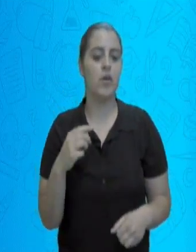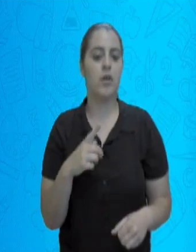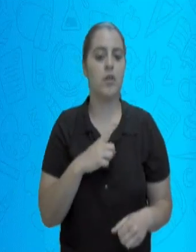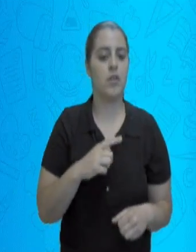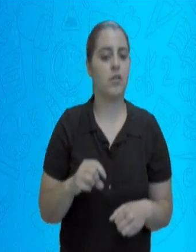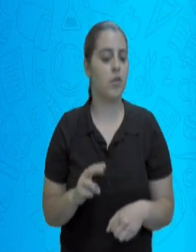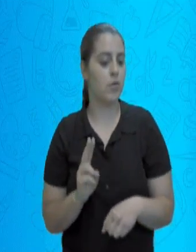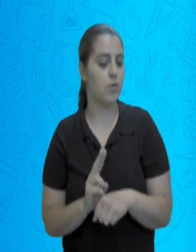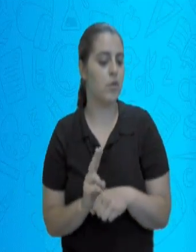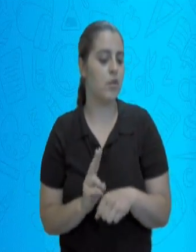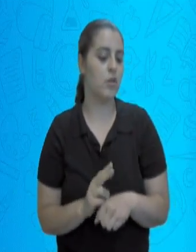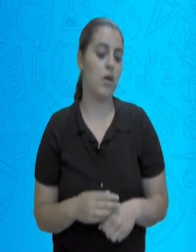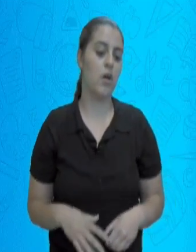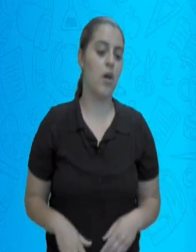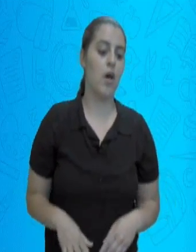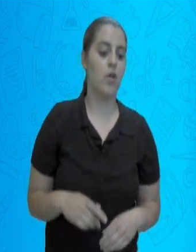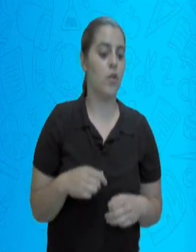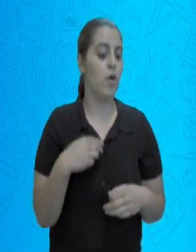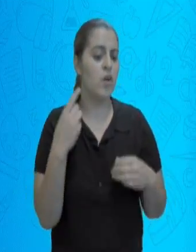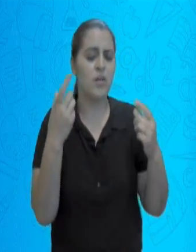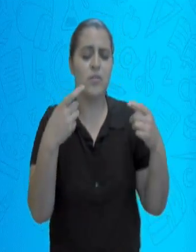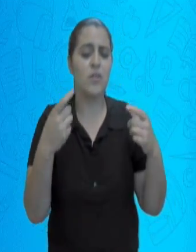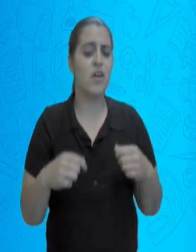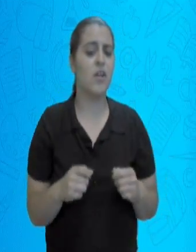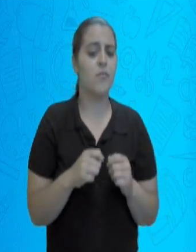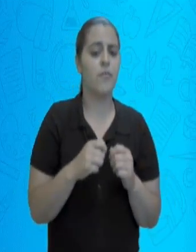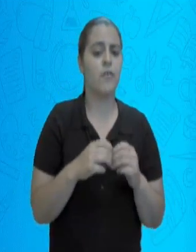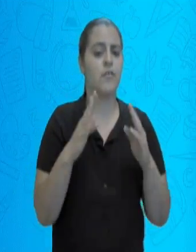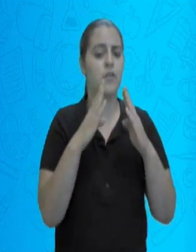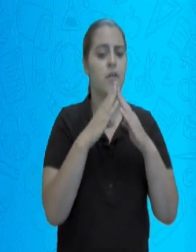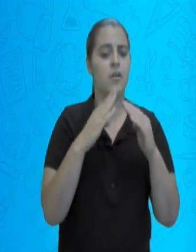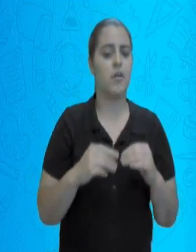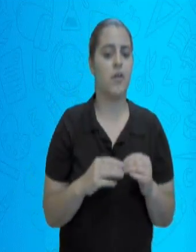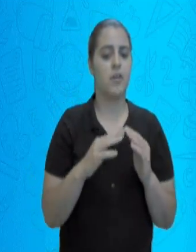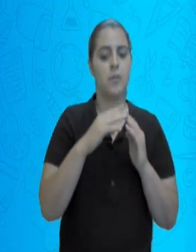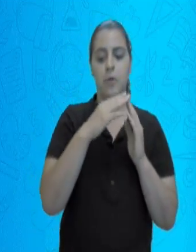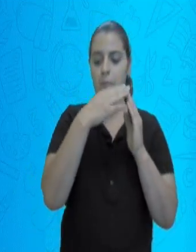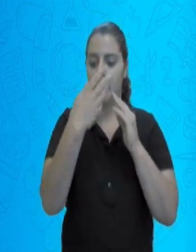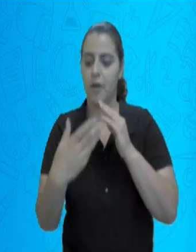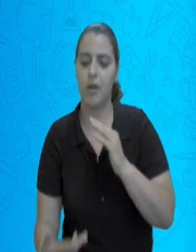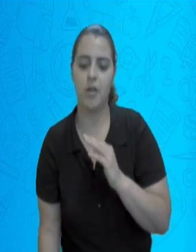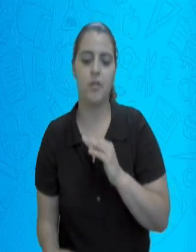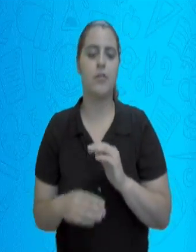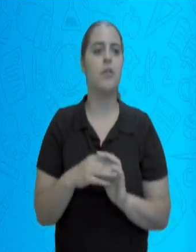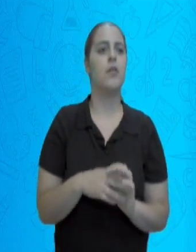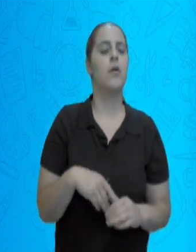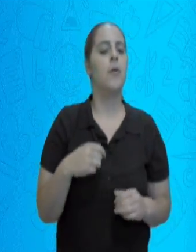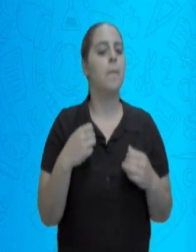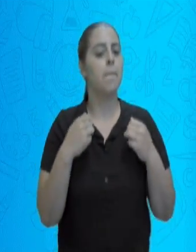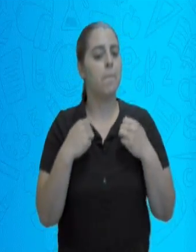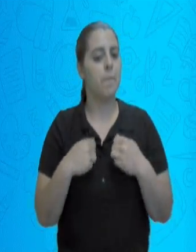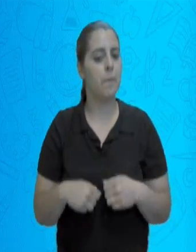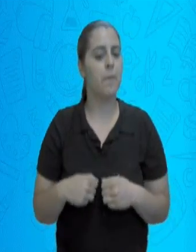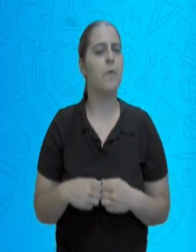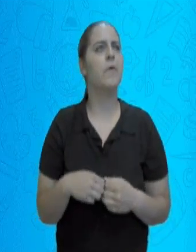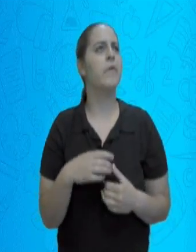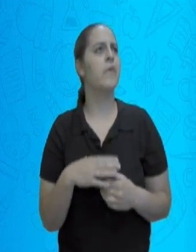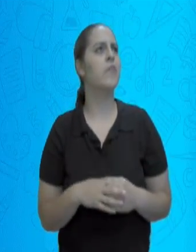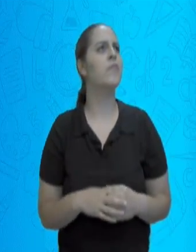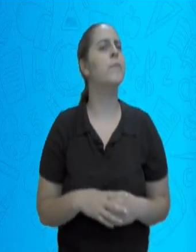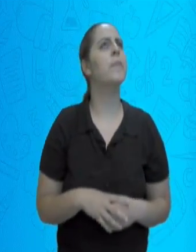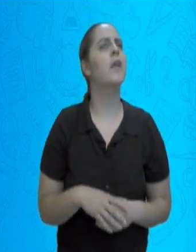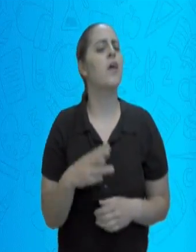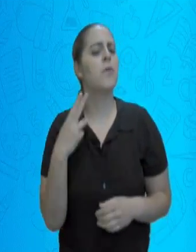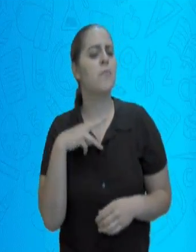vou colocar em uma região que pode desabar, que não é segura. Então, o que acontece? Muitas vezes